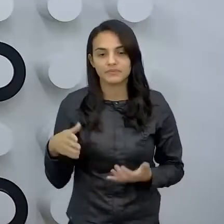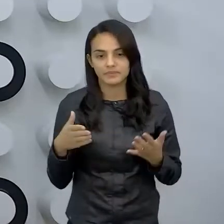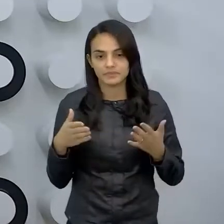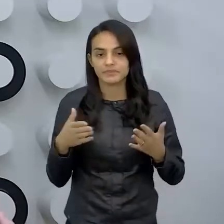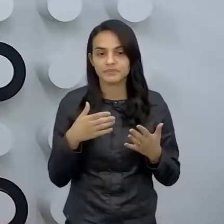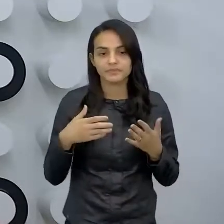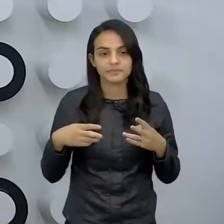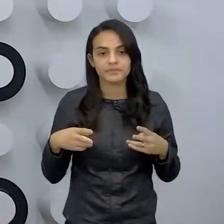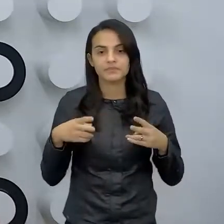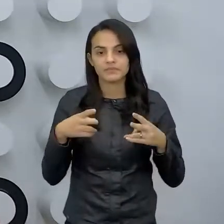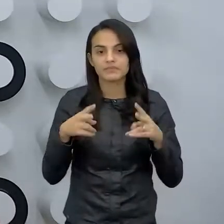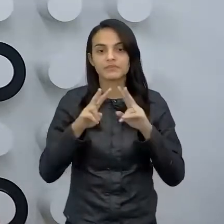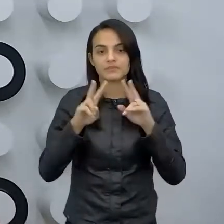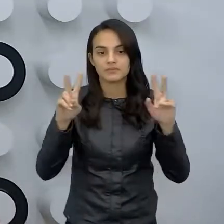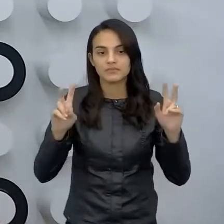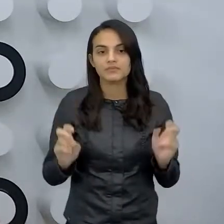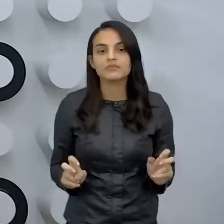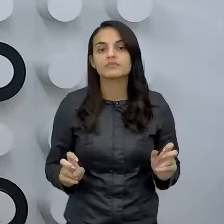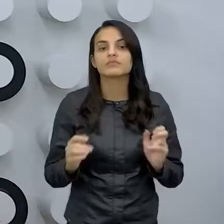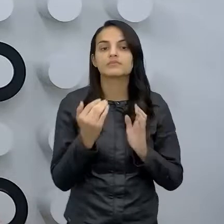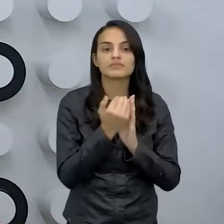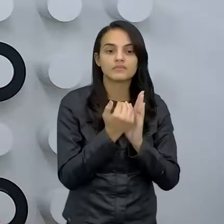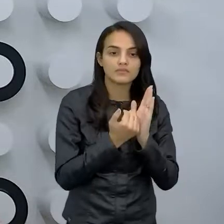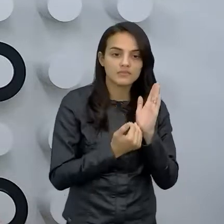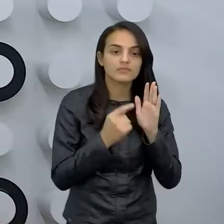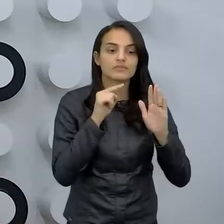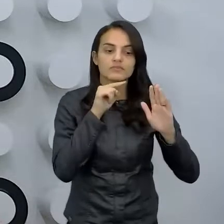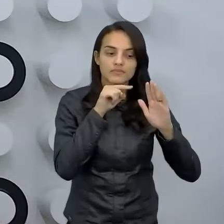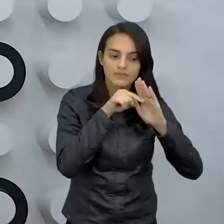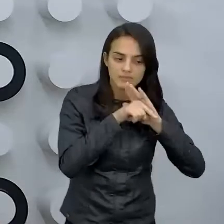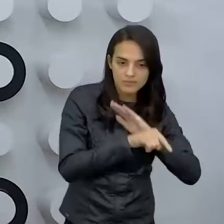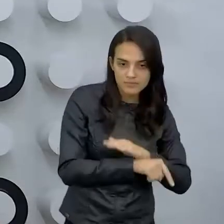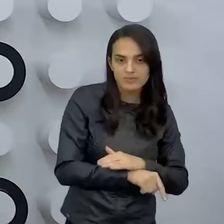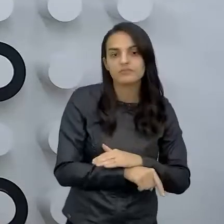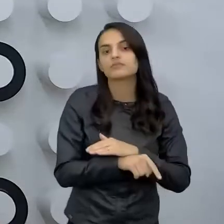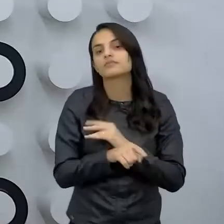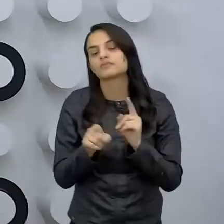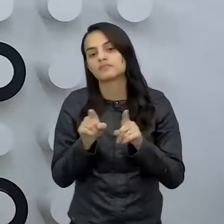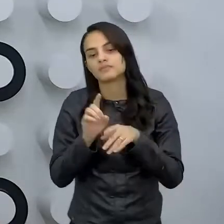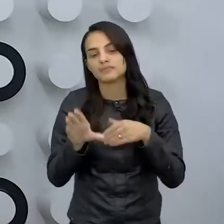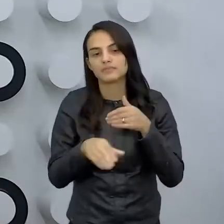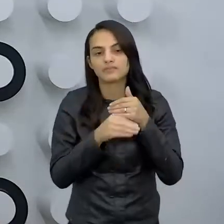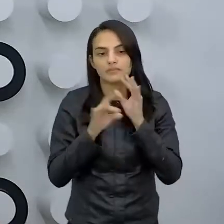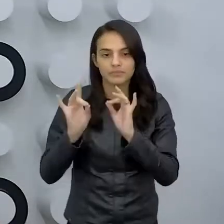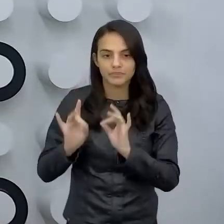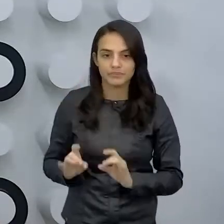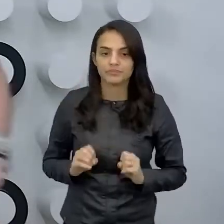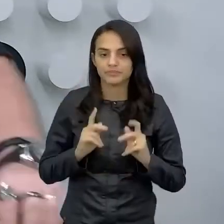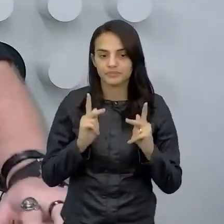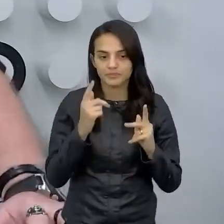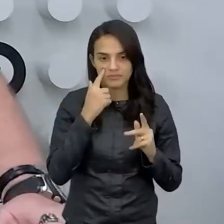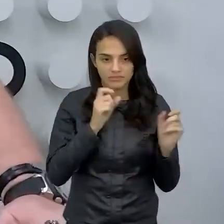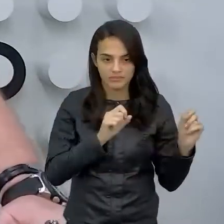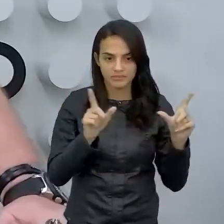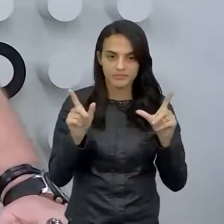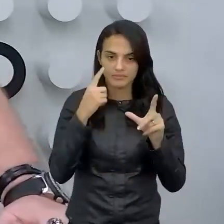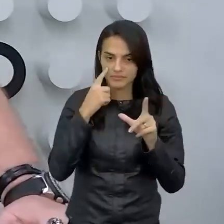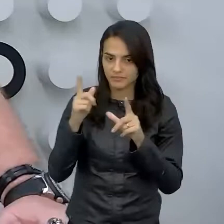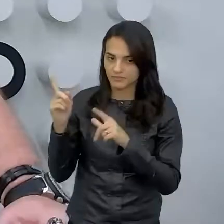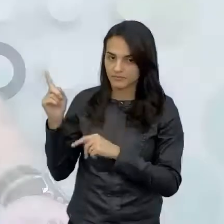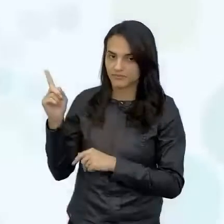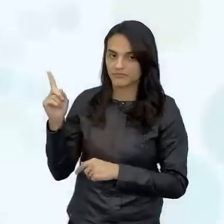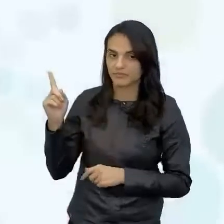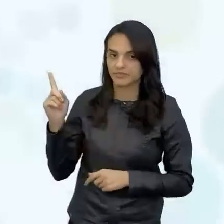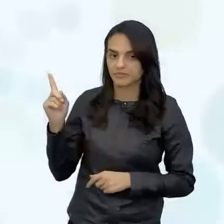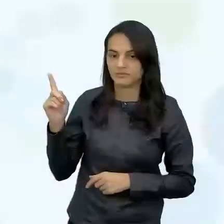da continuidade aí aos itinerários, os aprofundamentos aí, a esse componente específico. Põe na tela, por gentileza, que a